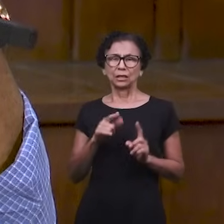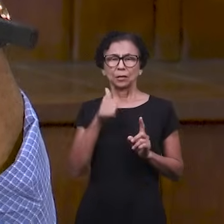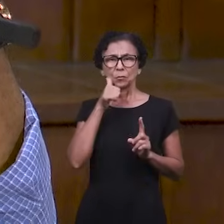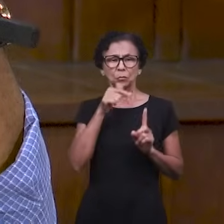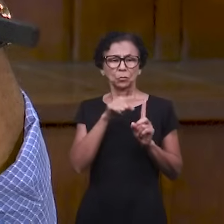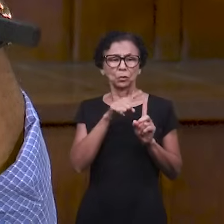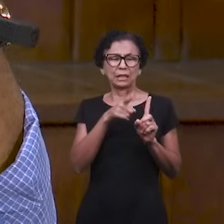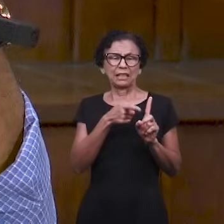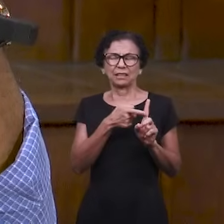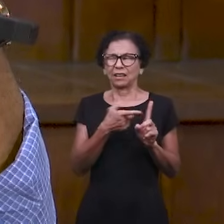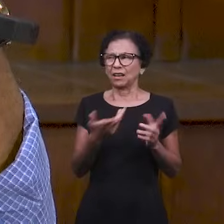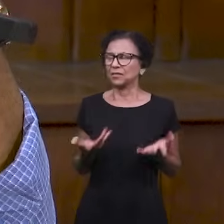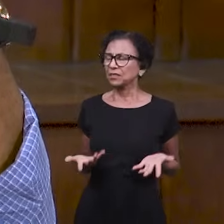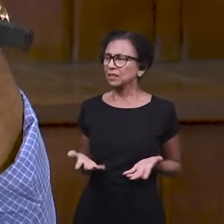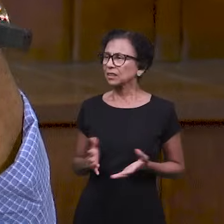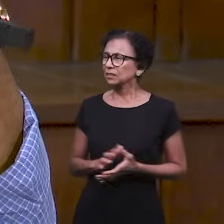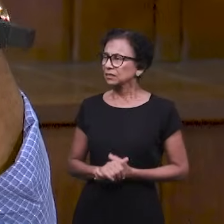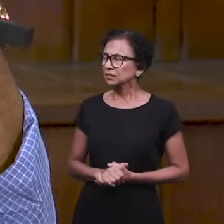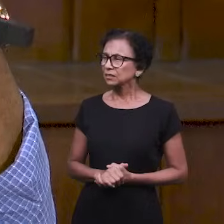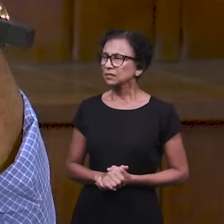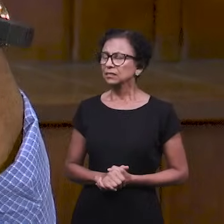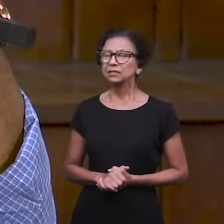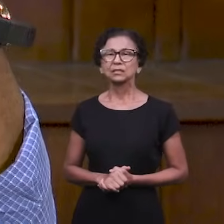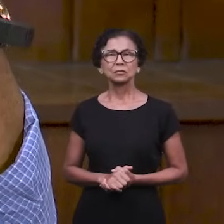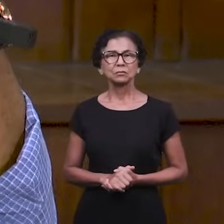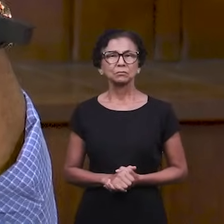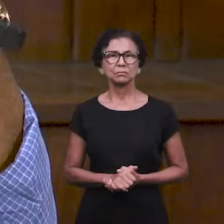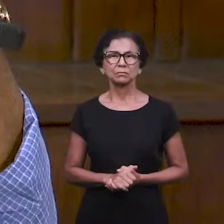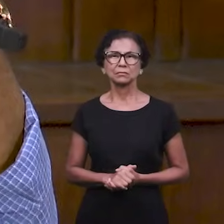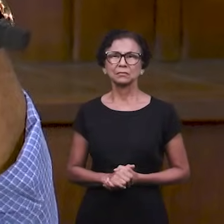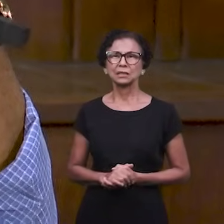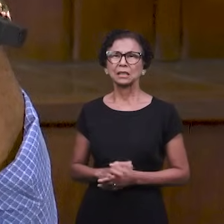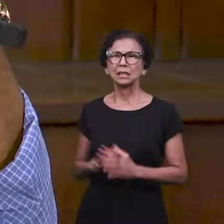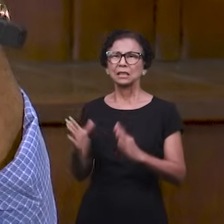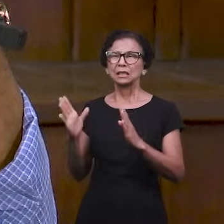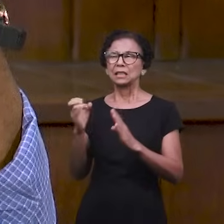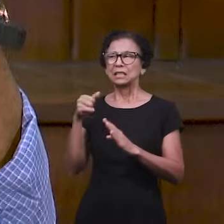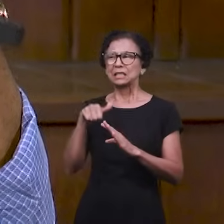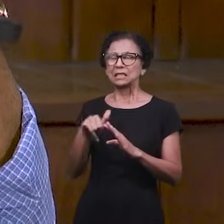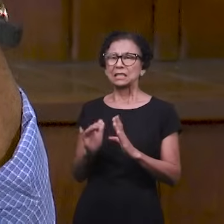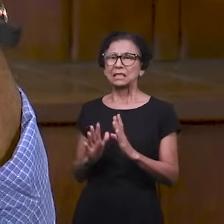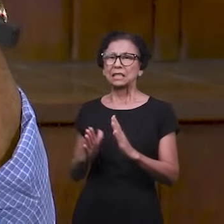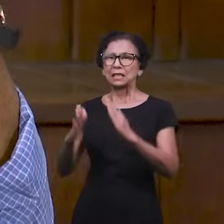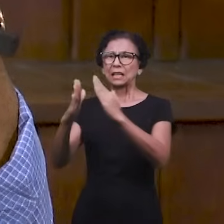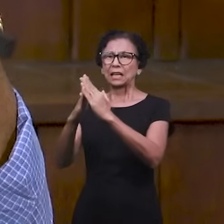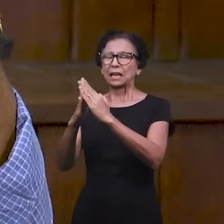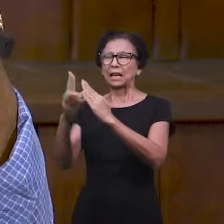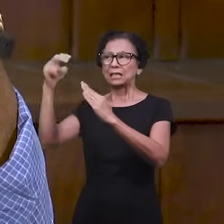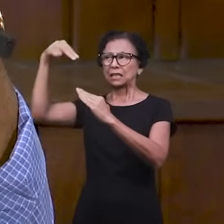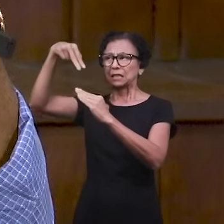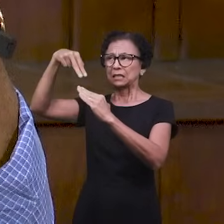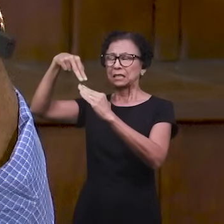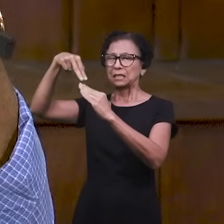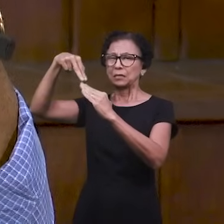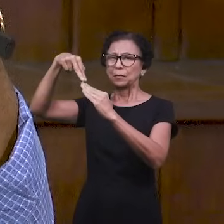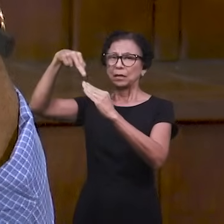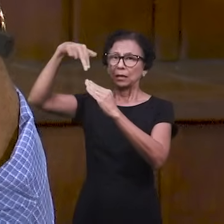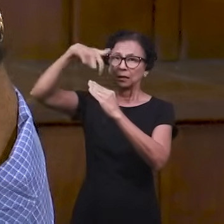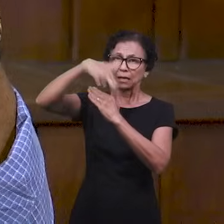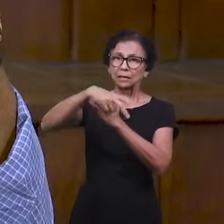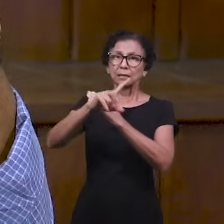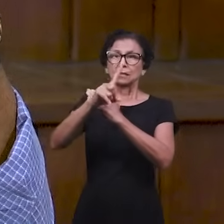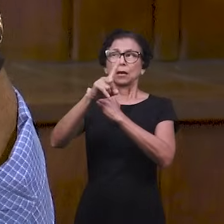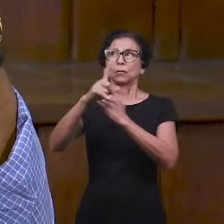no campo não volte buscar as vestes, sobre o telhado não desça o telhado. Está falando para os judeus. A igreja foi arrebatada, o